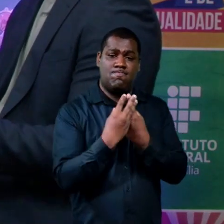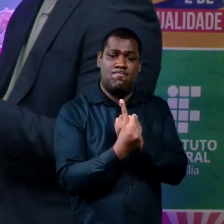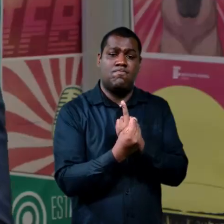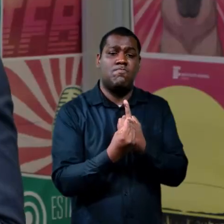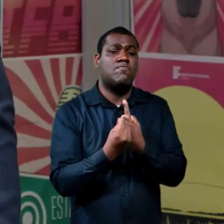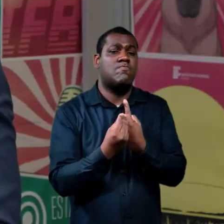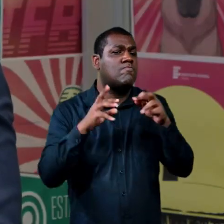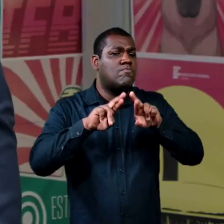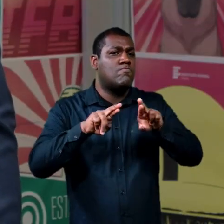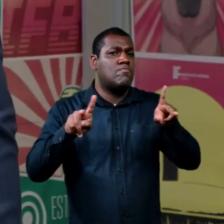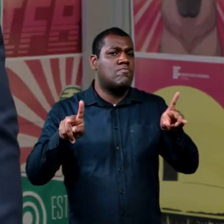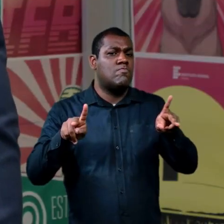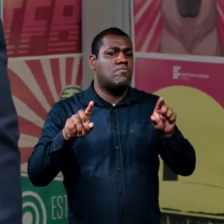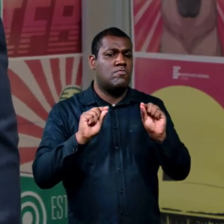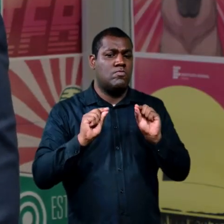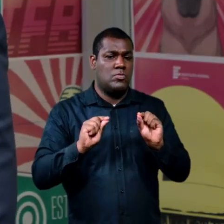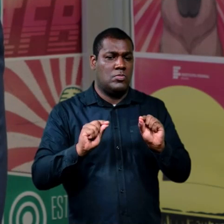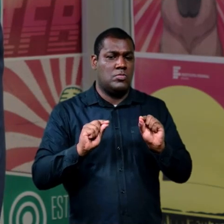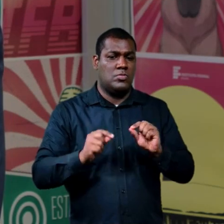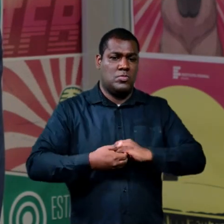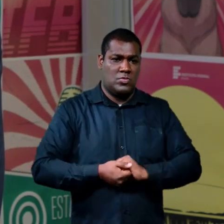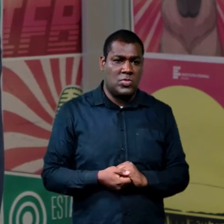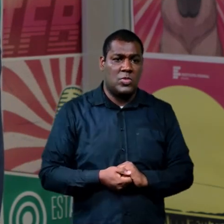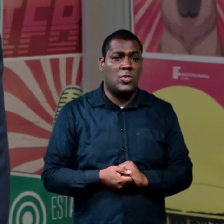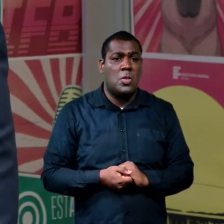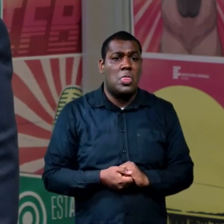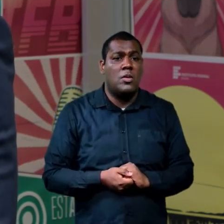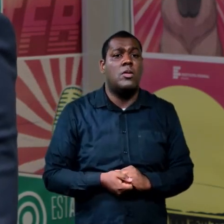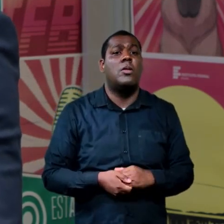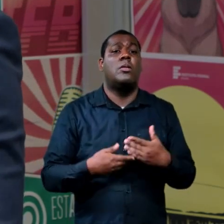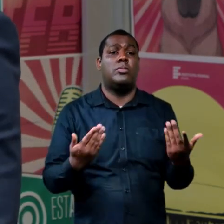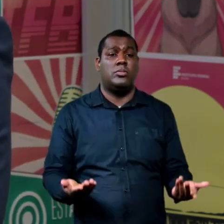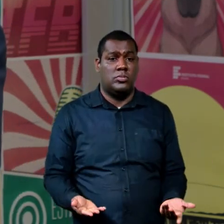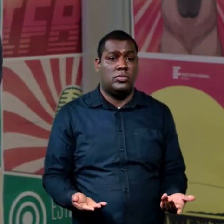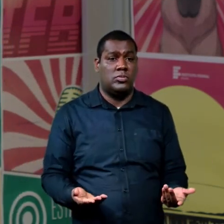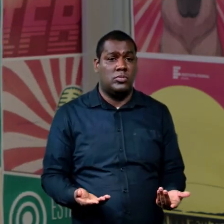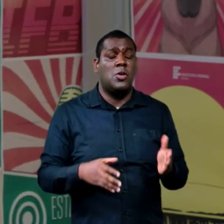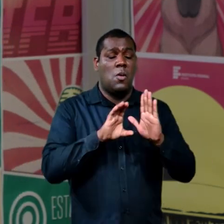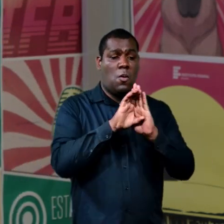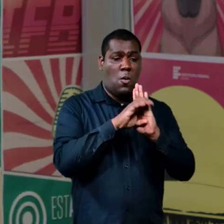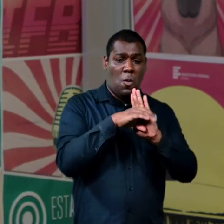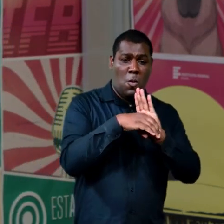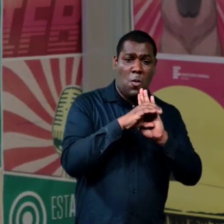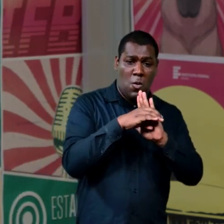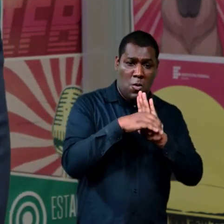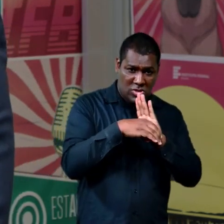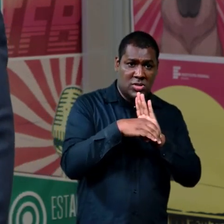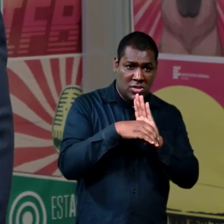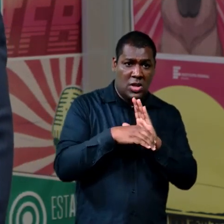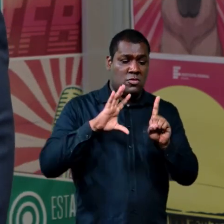É interessante, Ruth, que a gente precisa entender essa evolução do próprio conceito de assédio